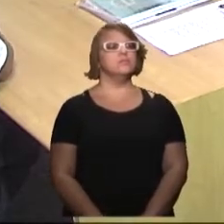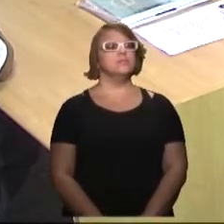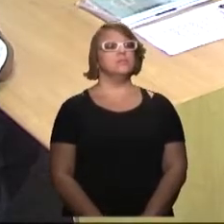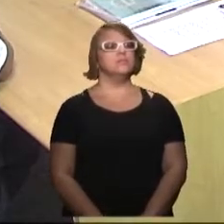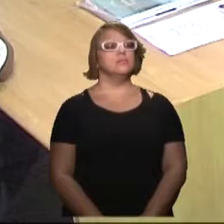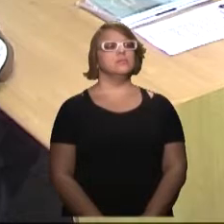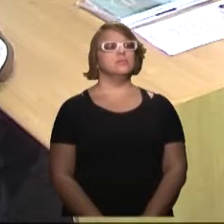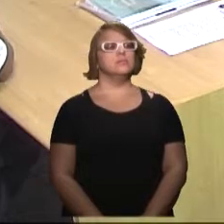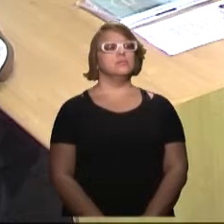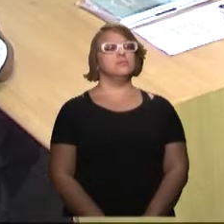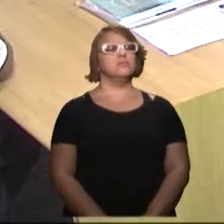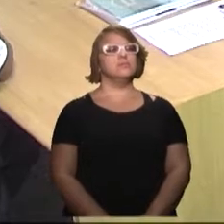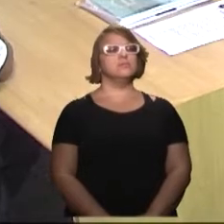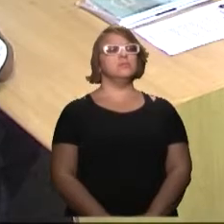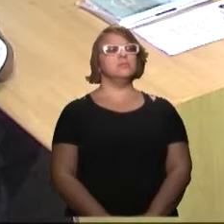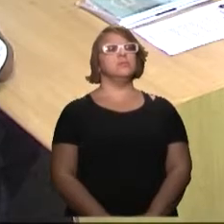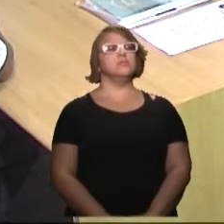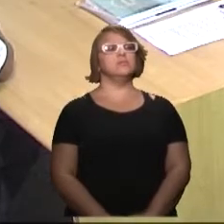Douglas, Salvador,